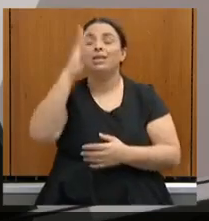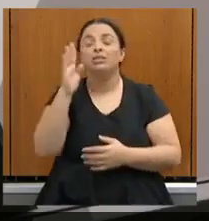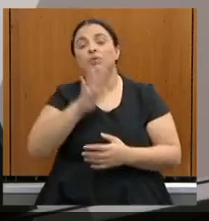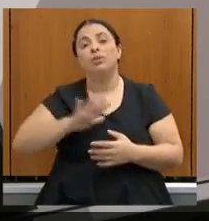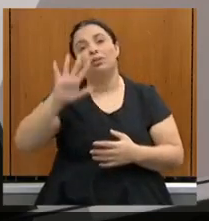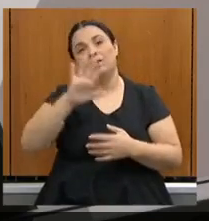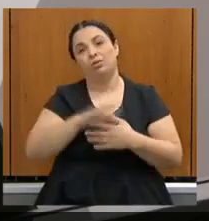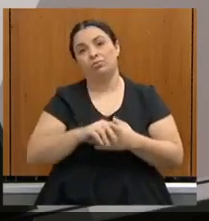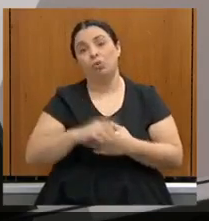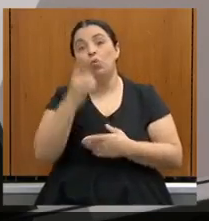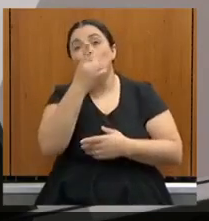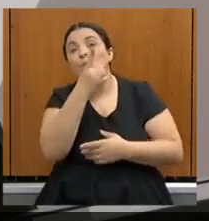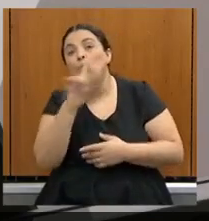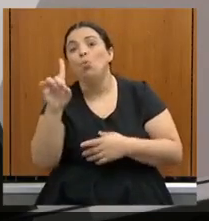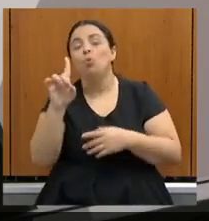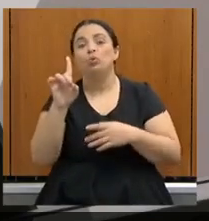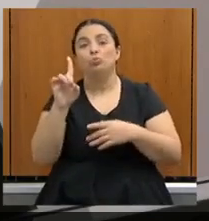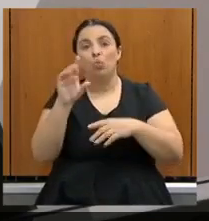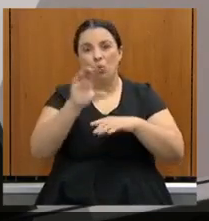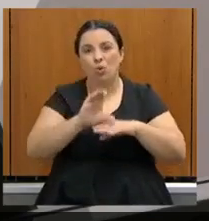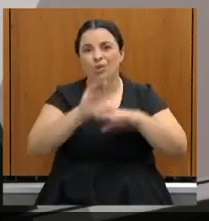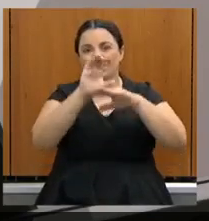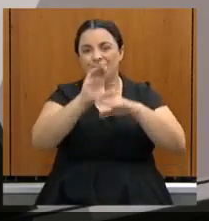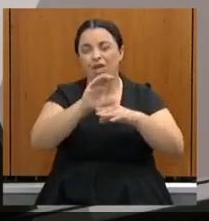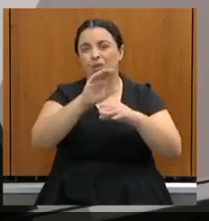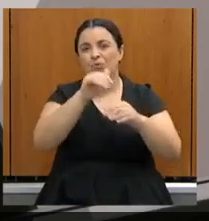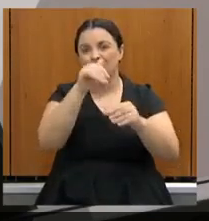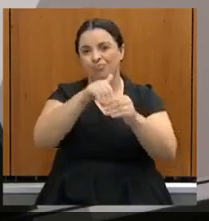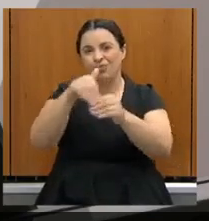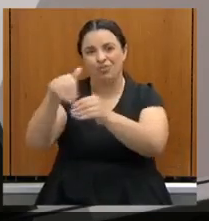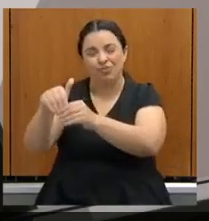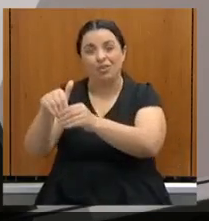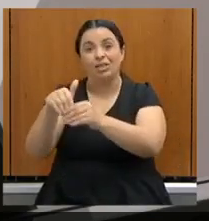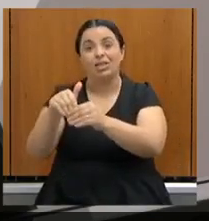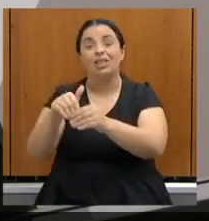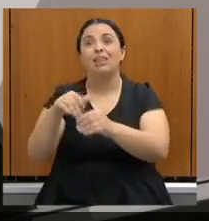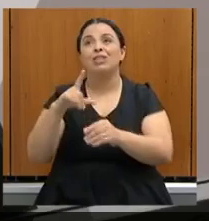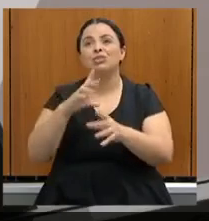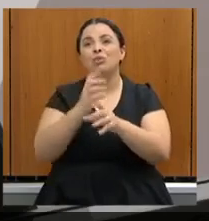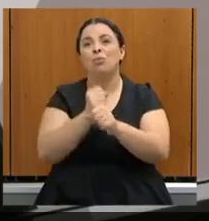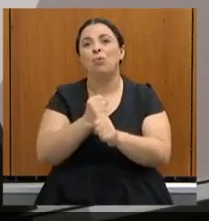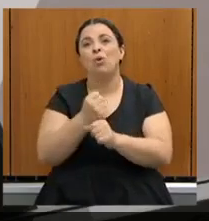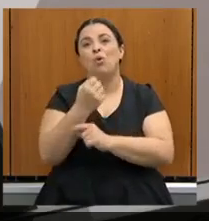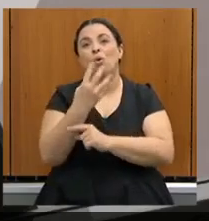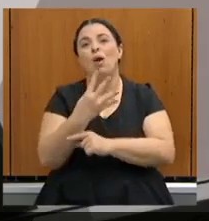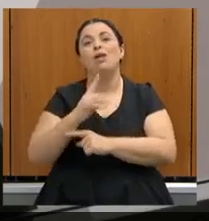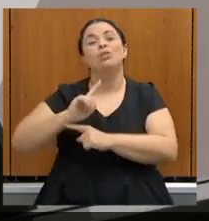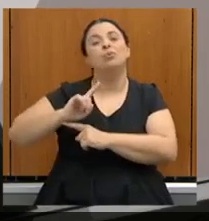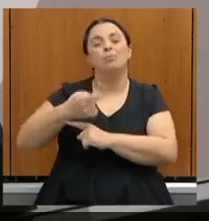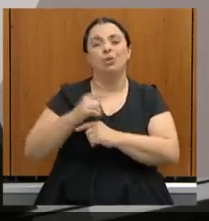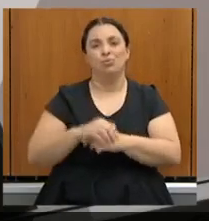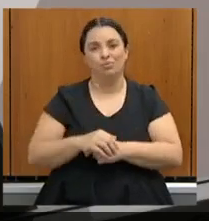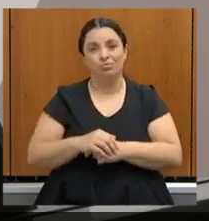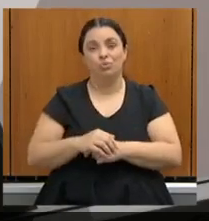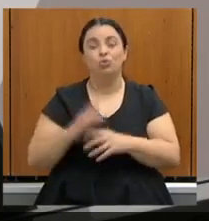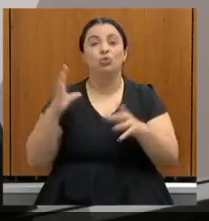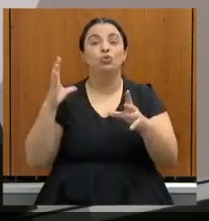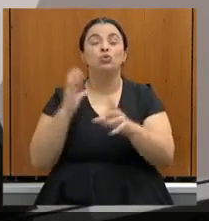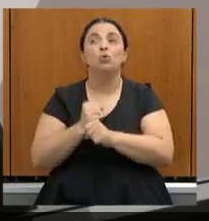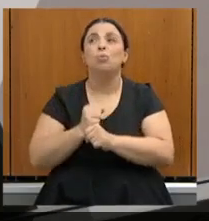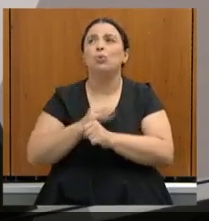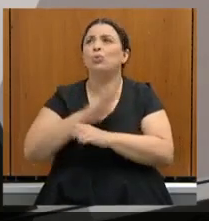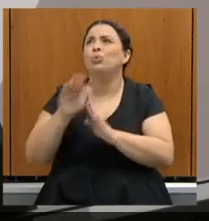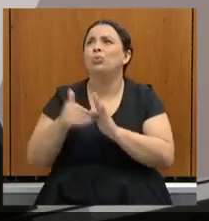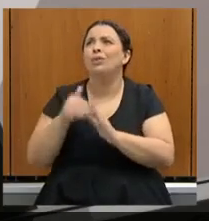maior Conselho de Cultura eleito teve 4 mil votos. Nós fechamos com 18 mil votos.